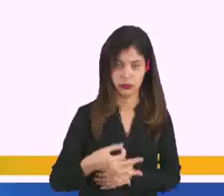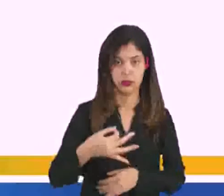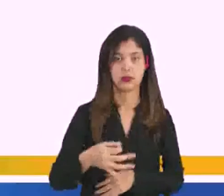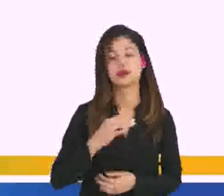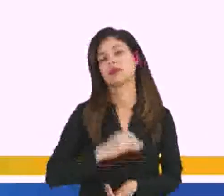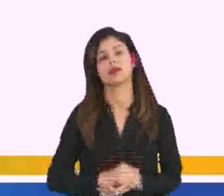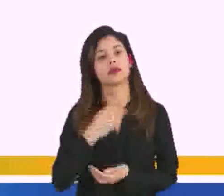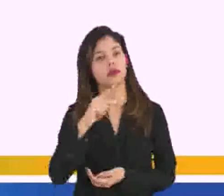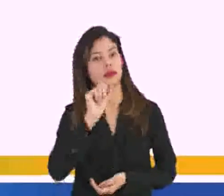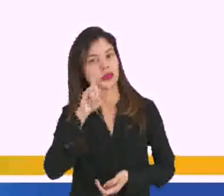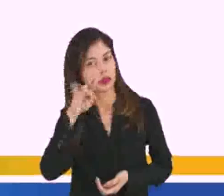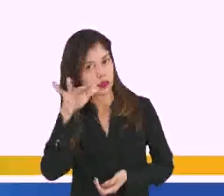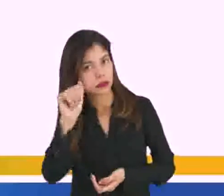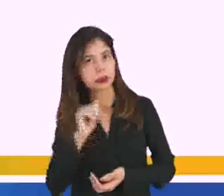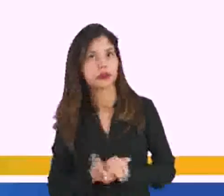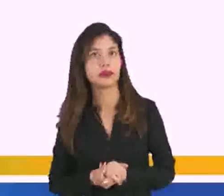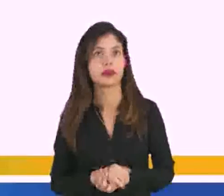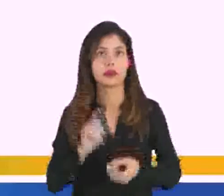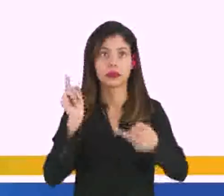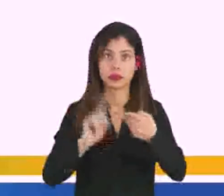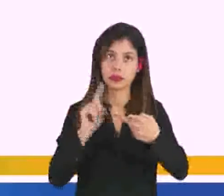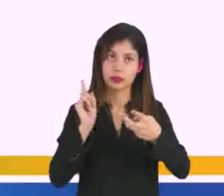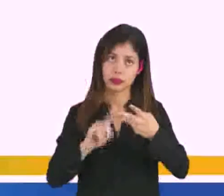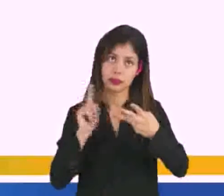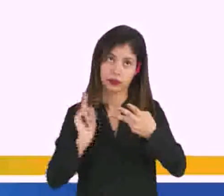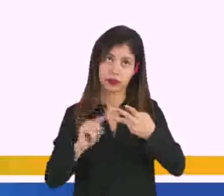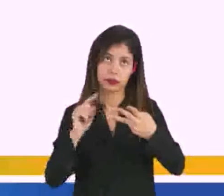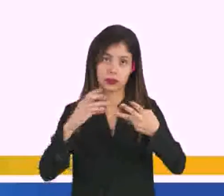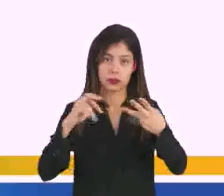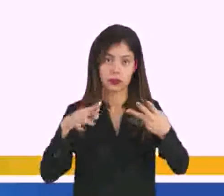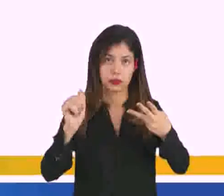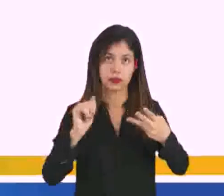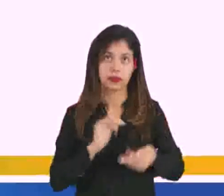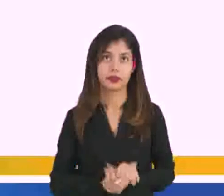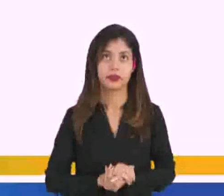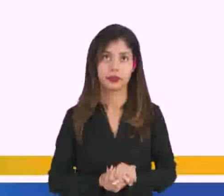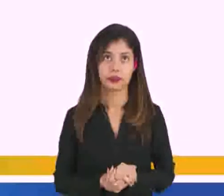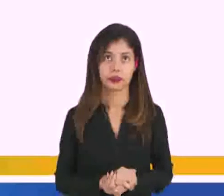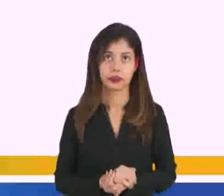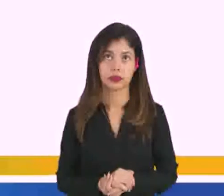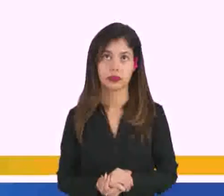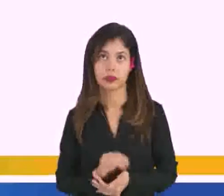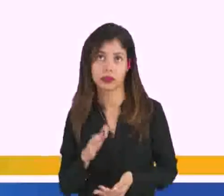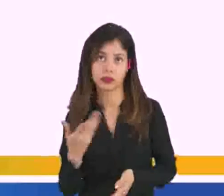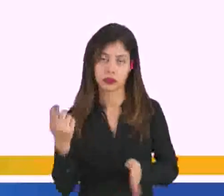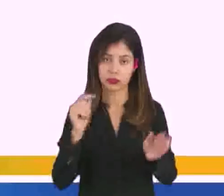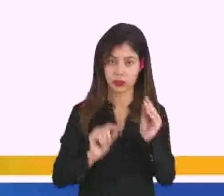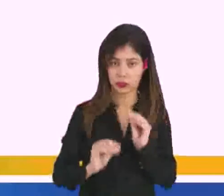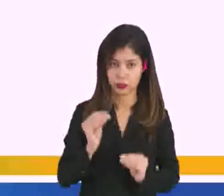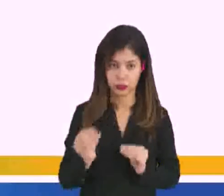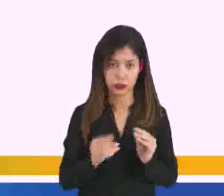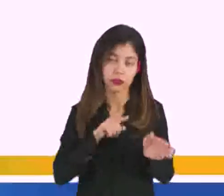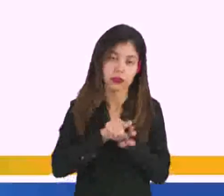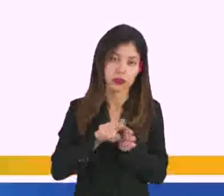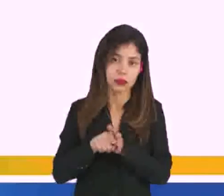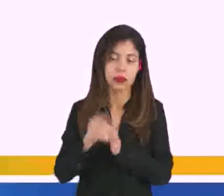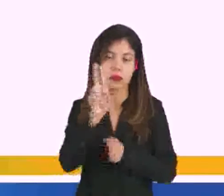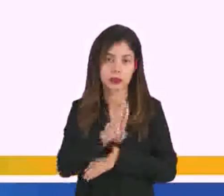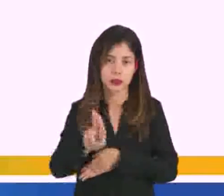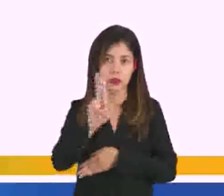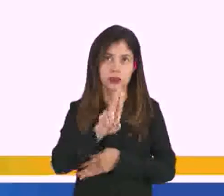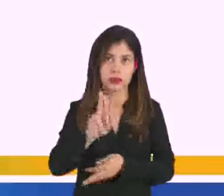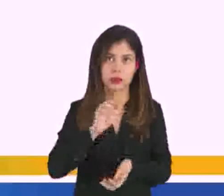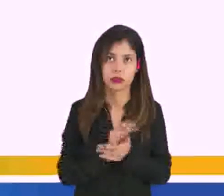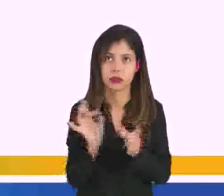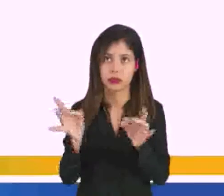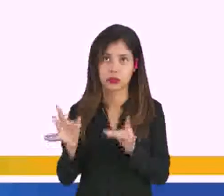definidas previamente para a sua amostra. Já na amostra por cotas, essa vai ser uma forma aí de amostragem muito utilizada